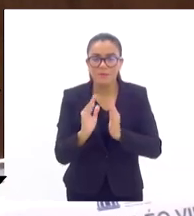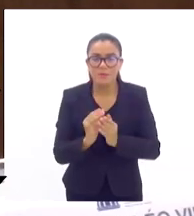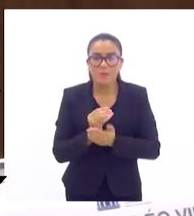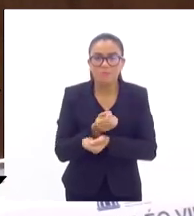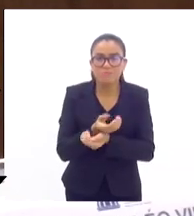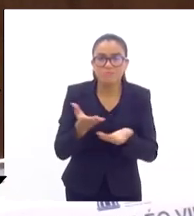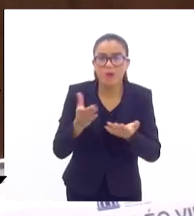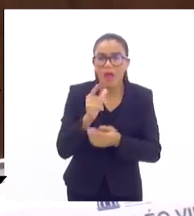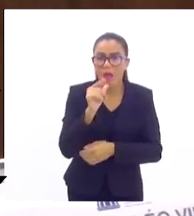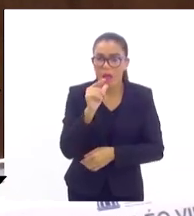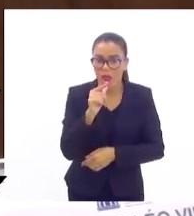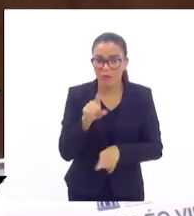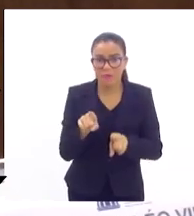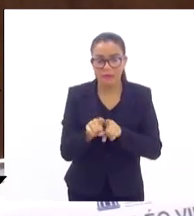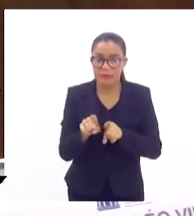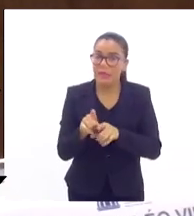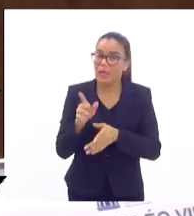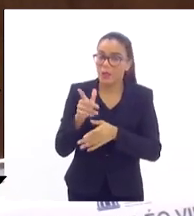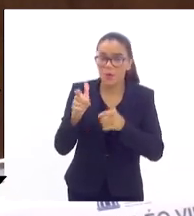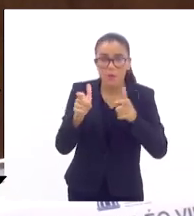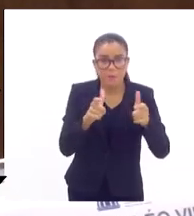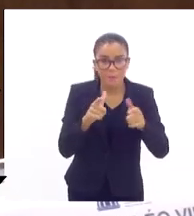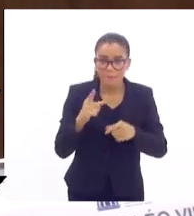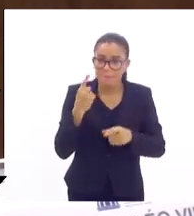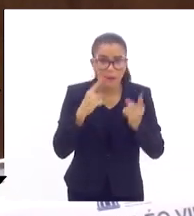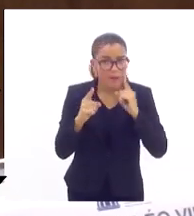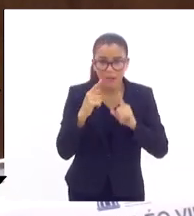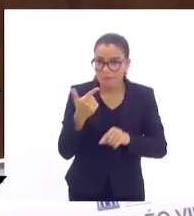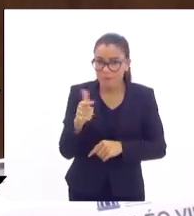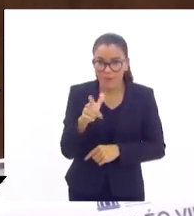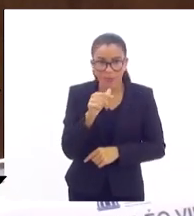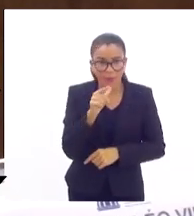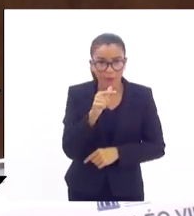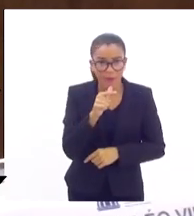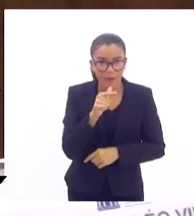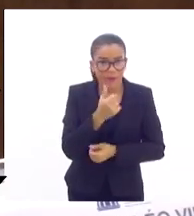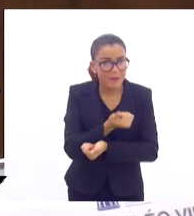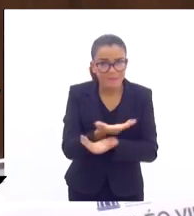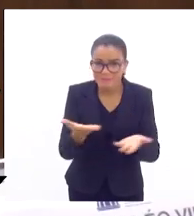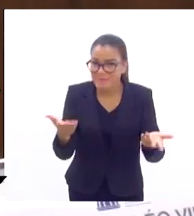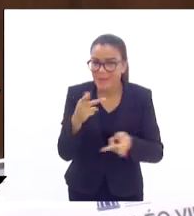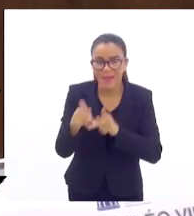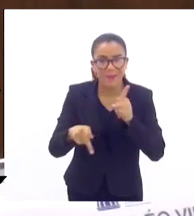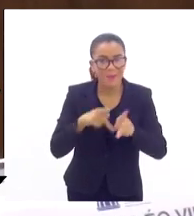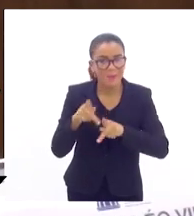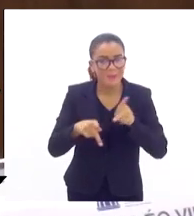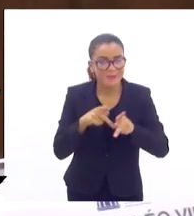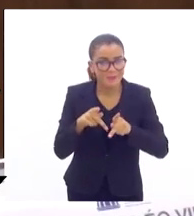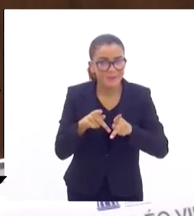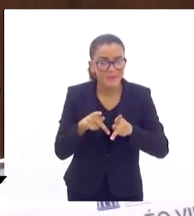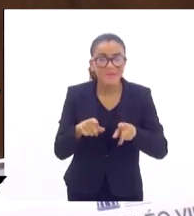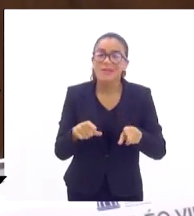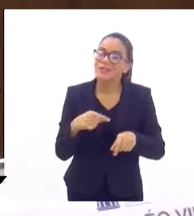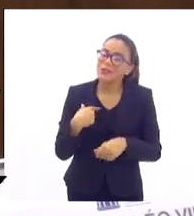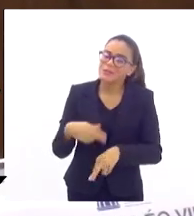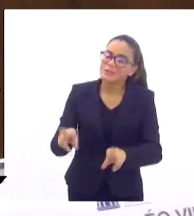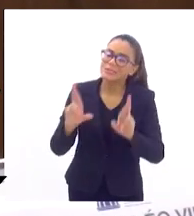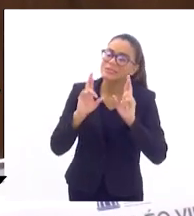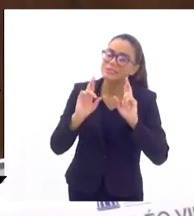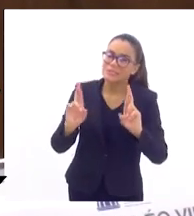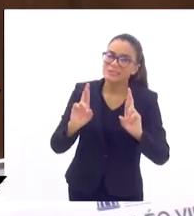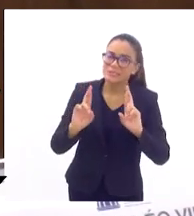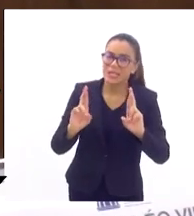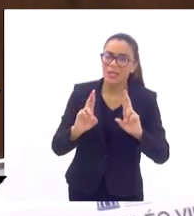estado é crítico em água. Maricá não tem água para abastecer sua população. E a gente espera que, pelo menos, o